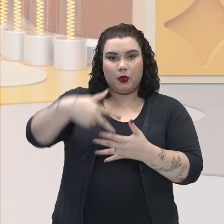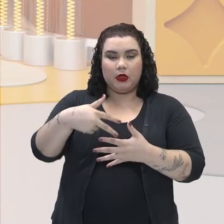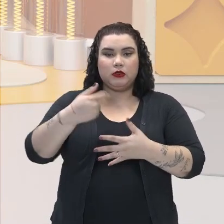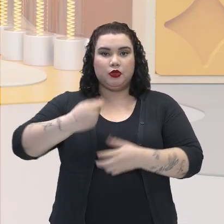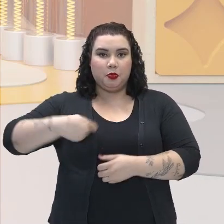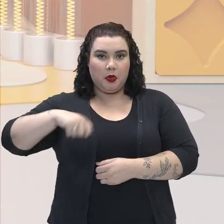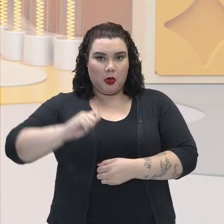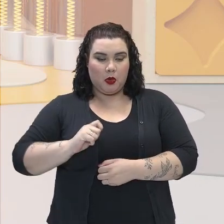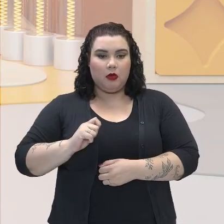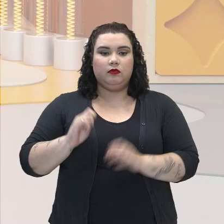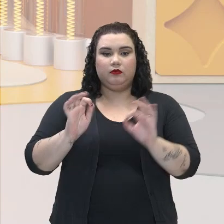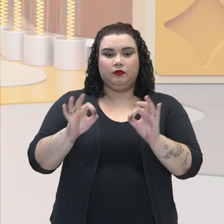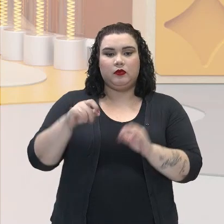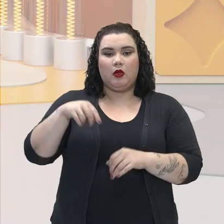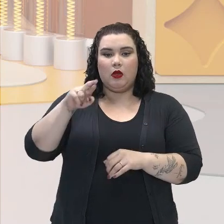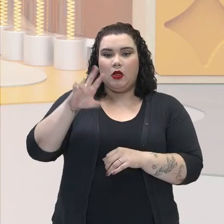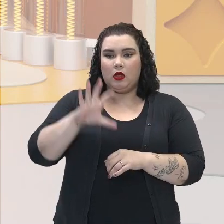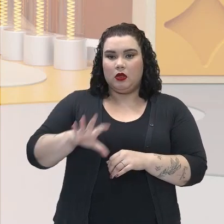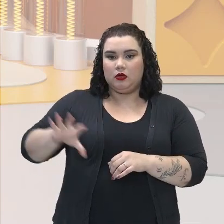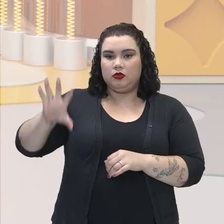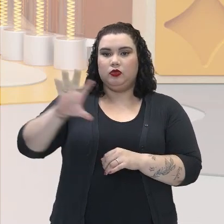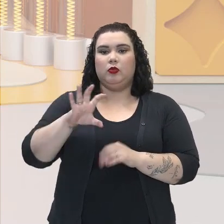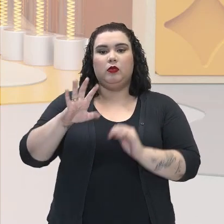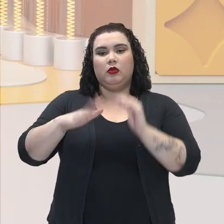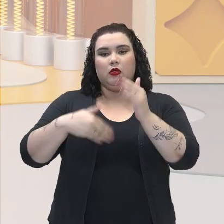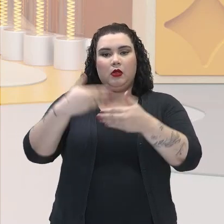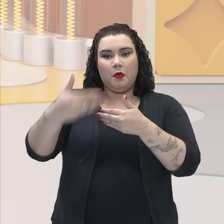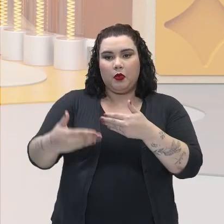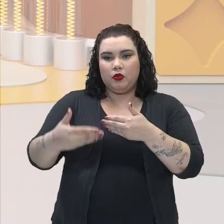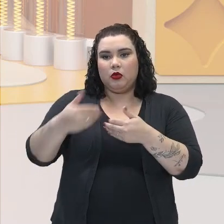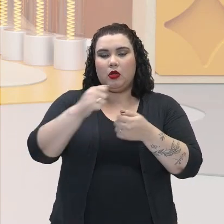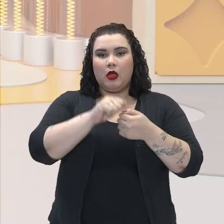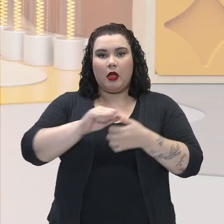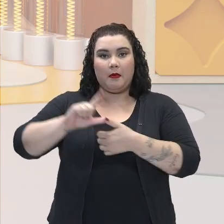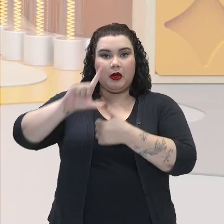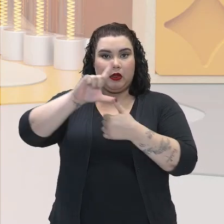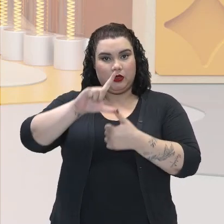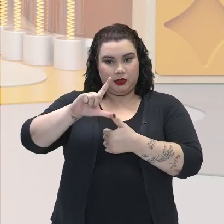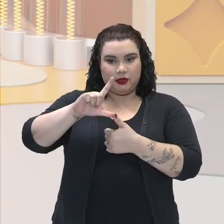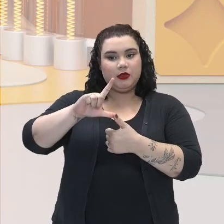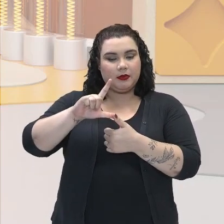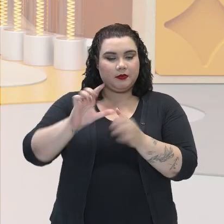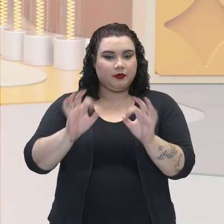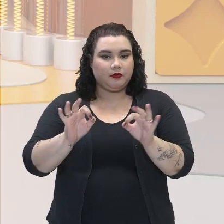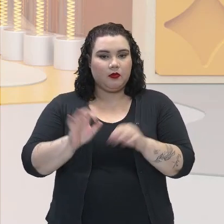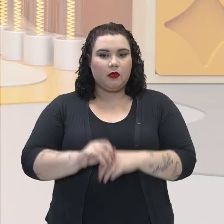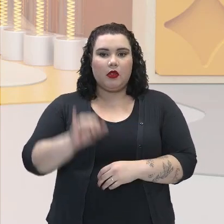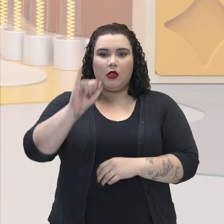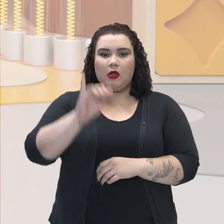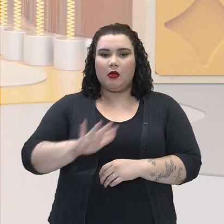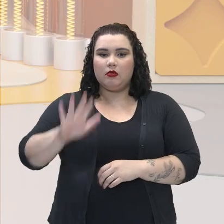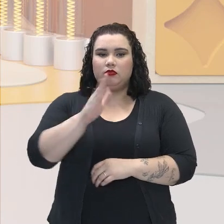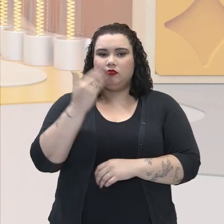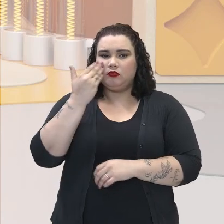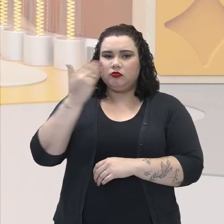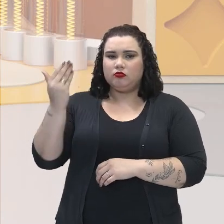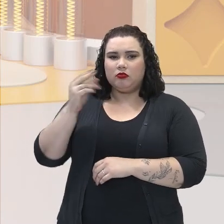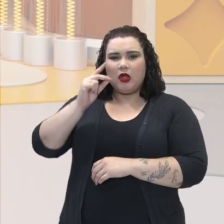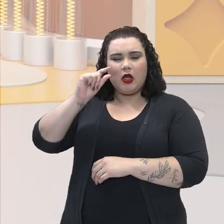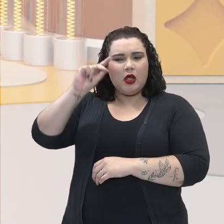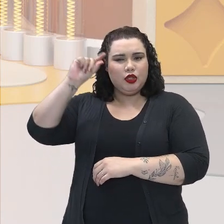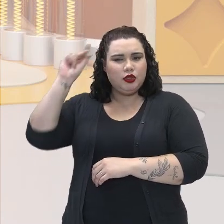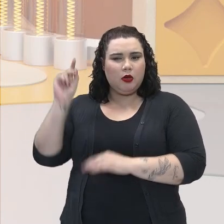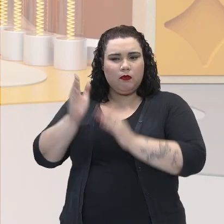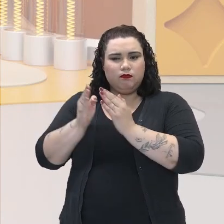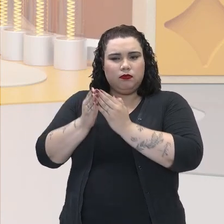certo? Que é uma região que ficou denominada posteriormente como América Latina. Aqui nós temos imagens das embarcações, né, isso que